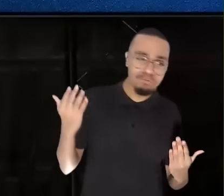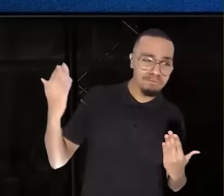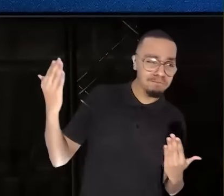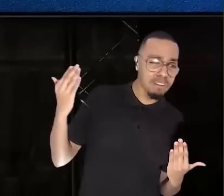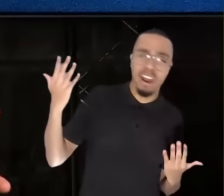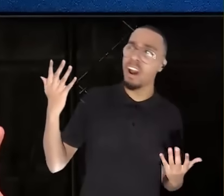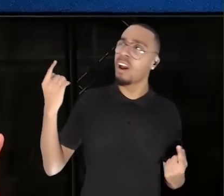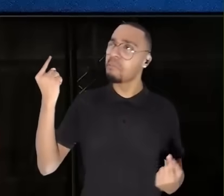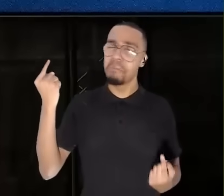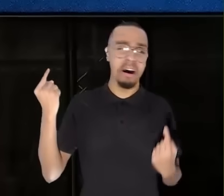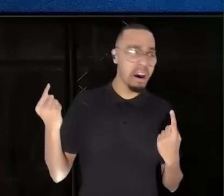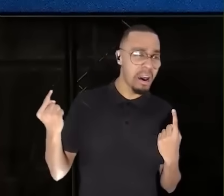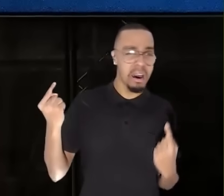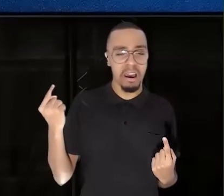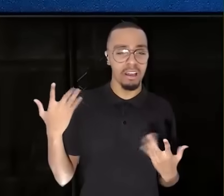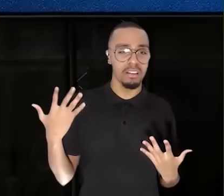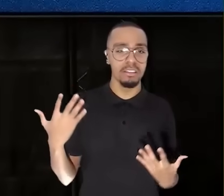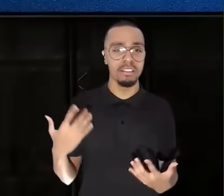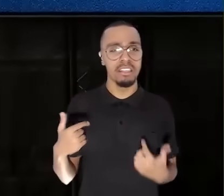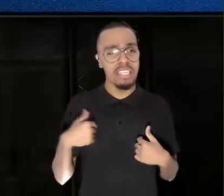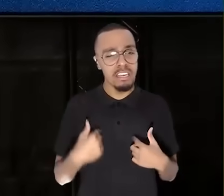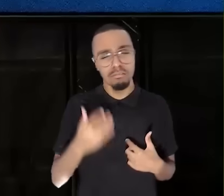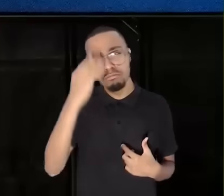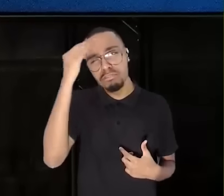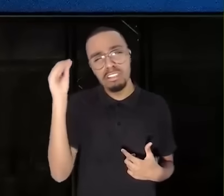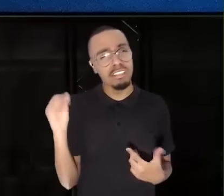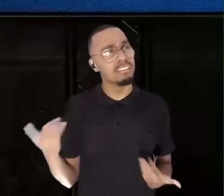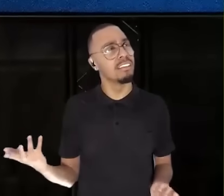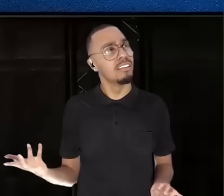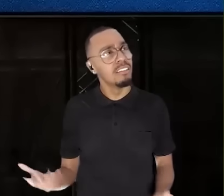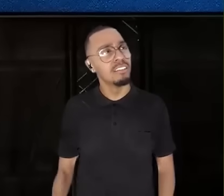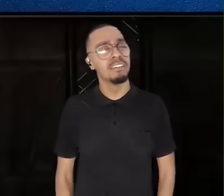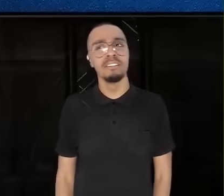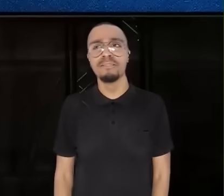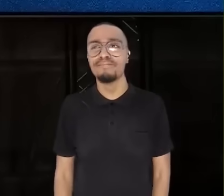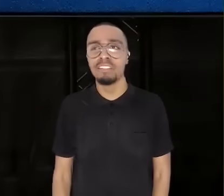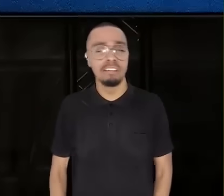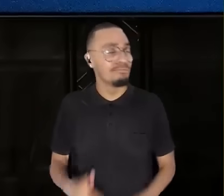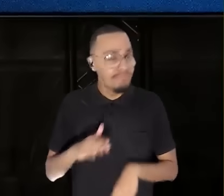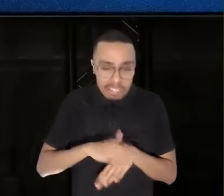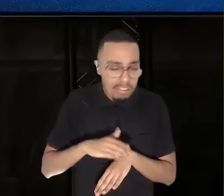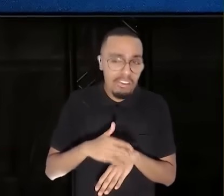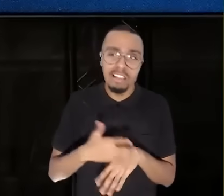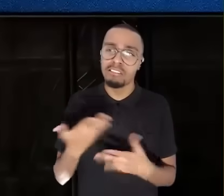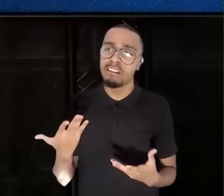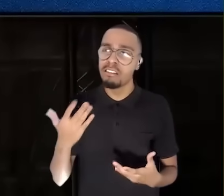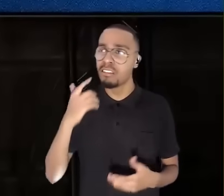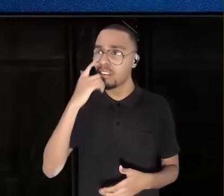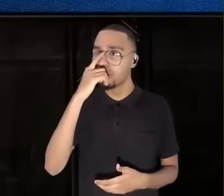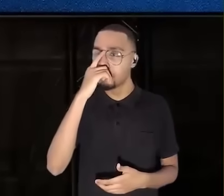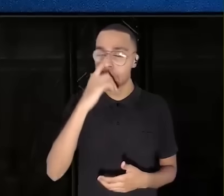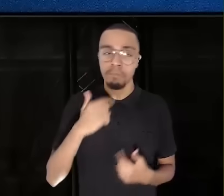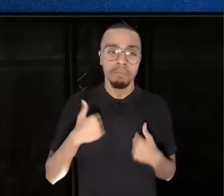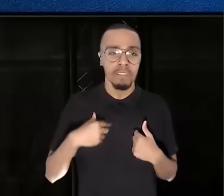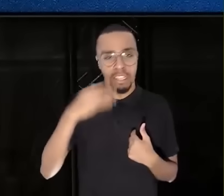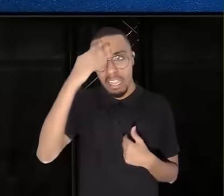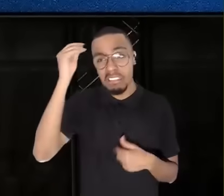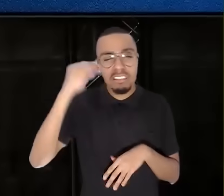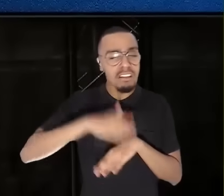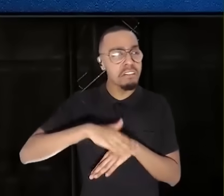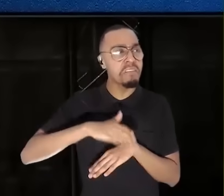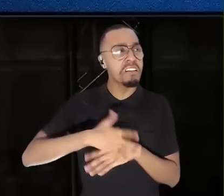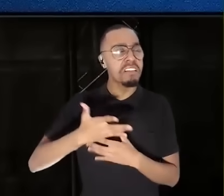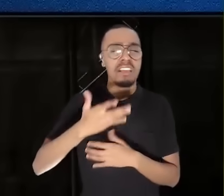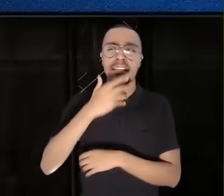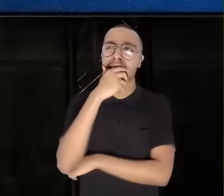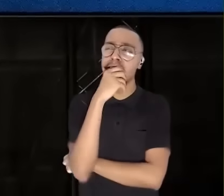que eu estou deixando de fazer, tem algo que eu não estou fazendo, tem algo que eu estou